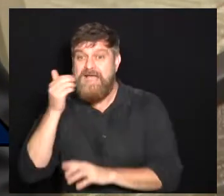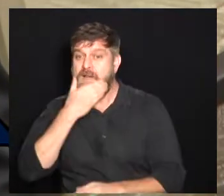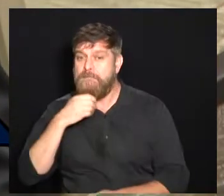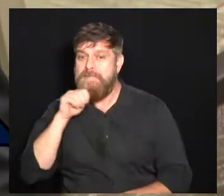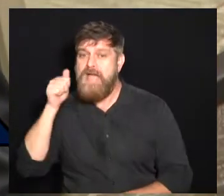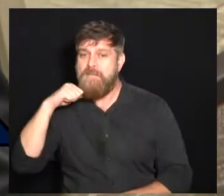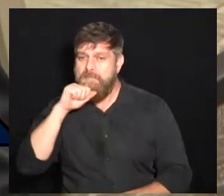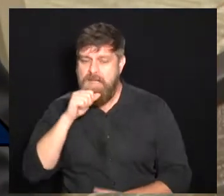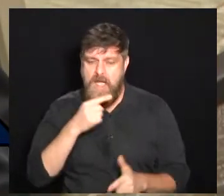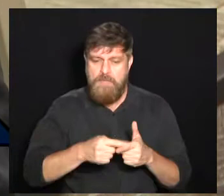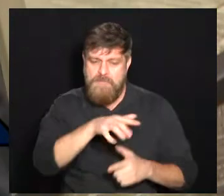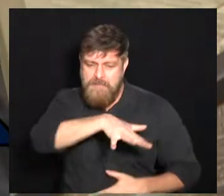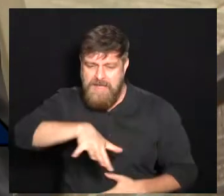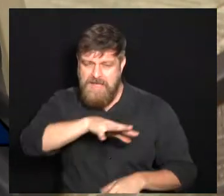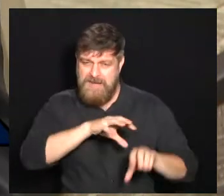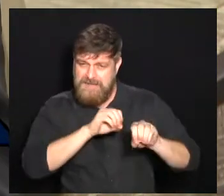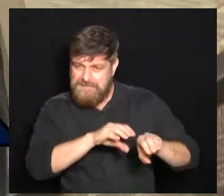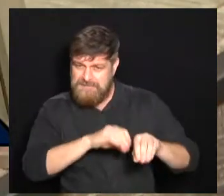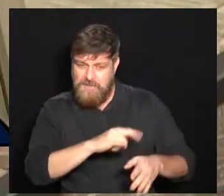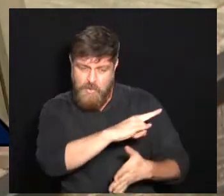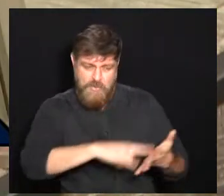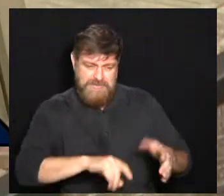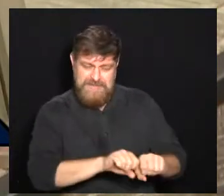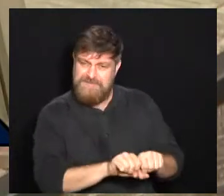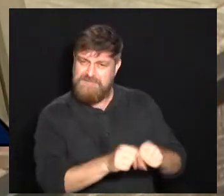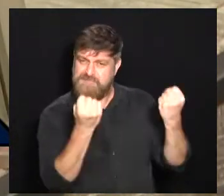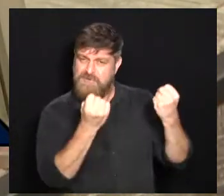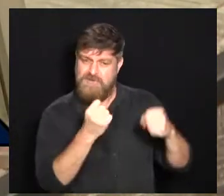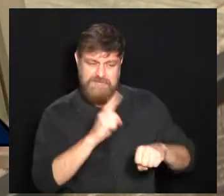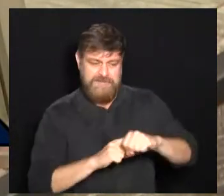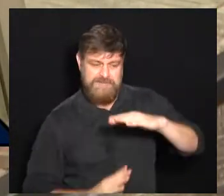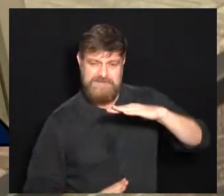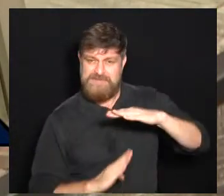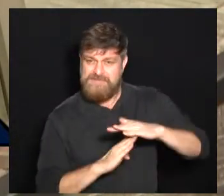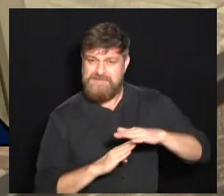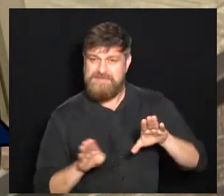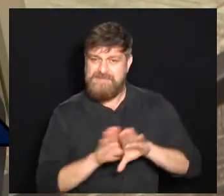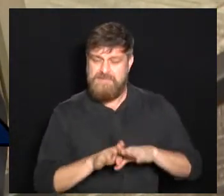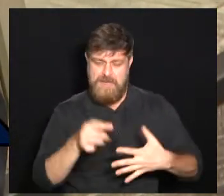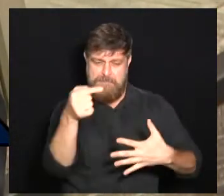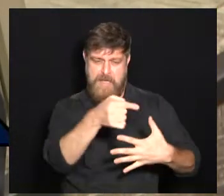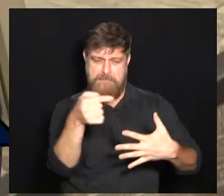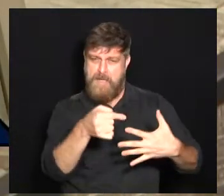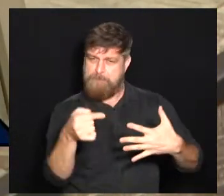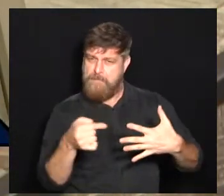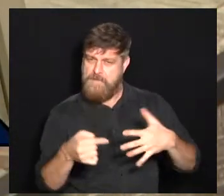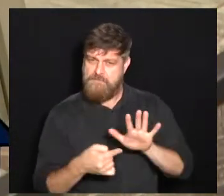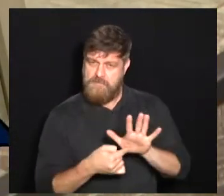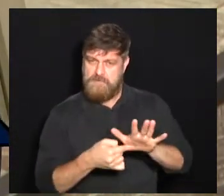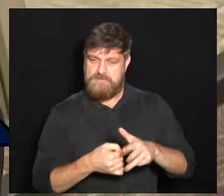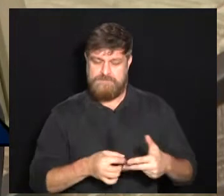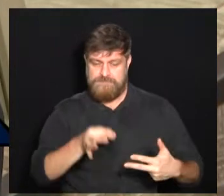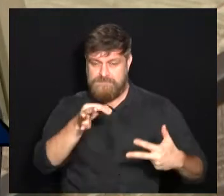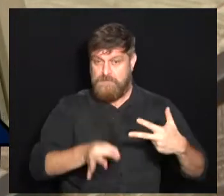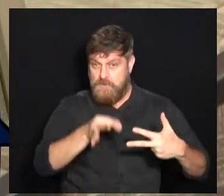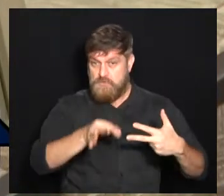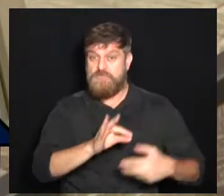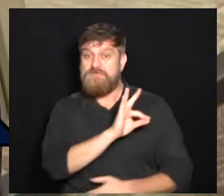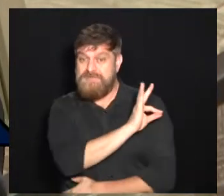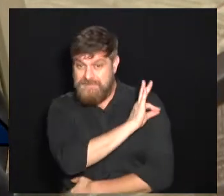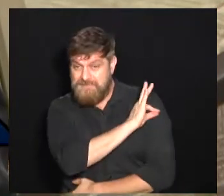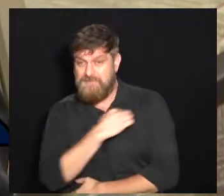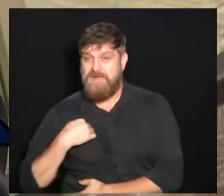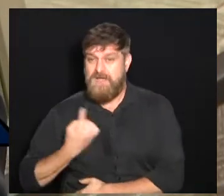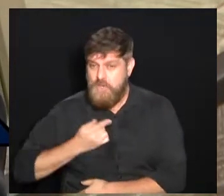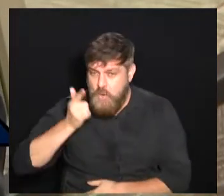da educação, deste rompimento, do término do contrato e dos apontamentos que foram feitos pelo jurídico da Prefeitura, para que